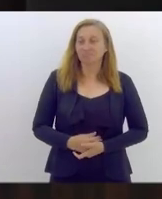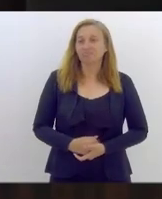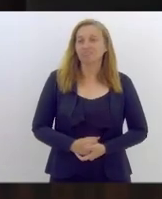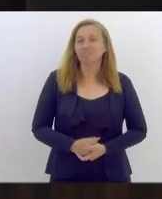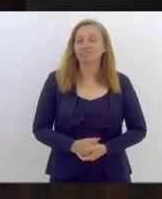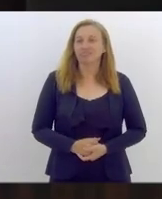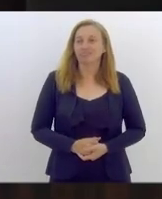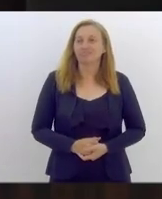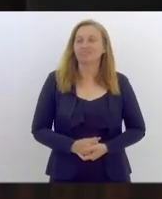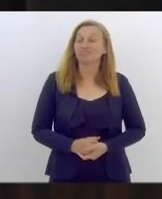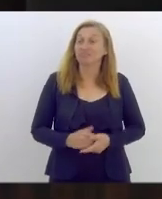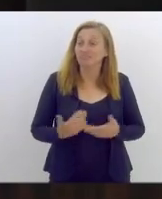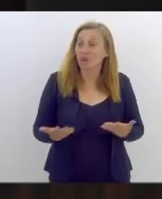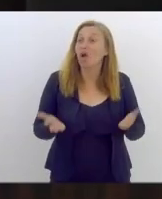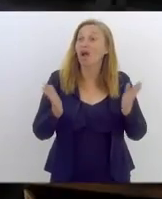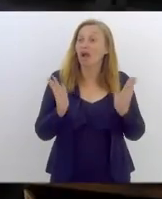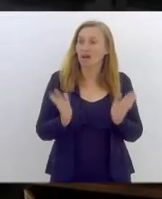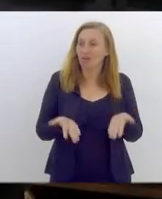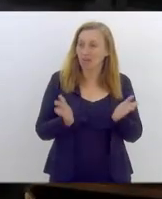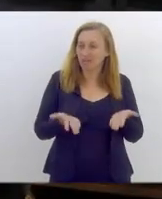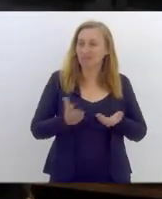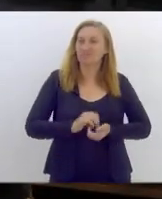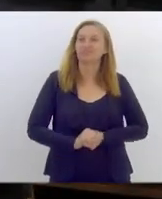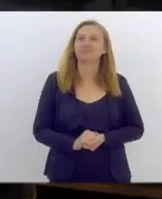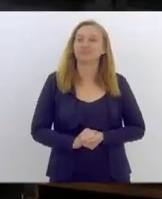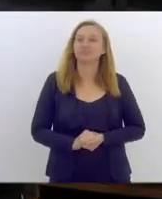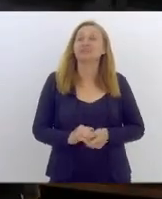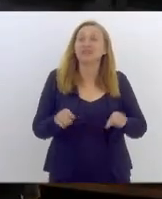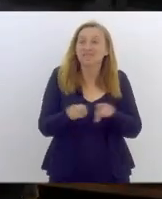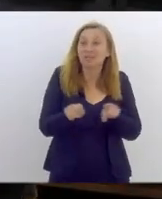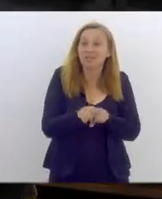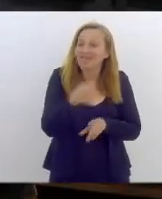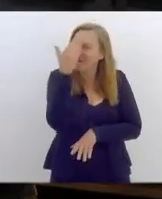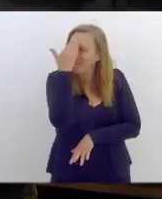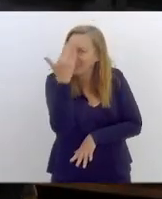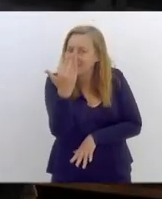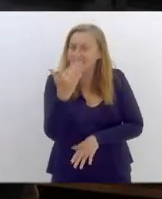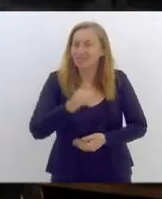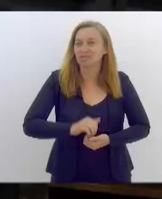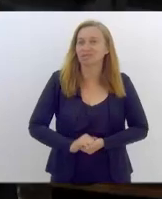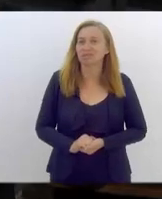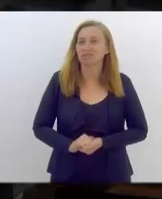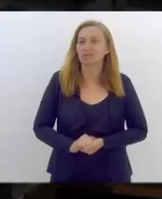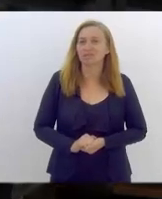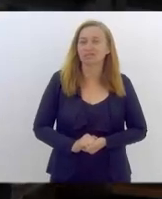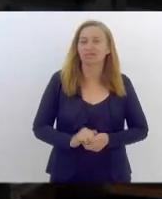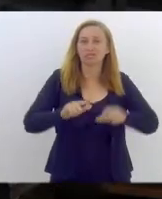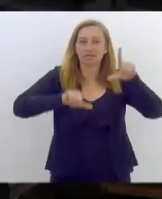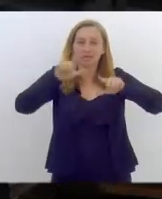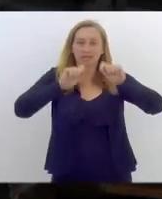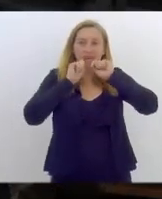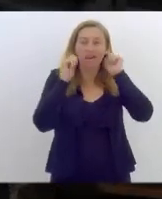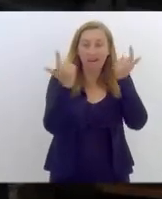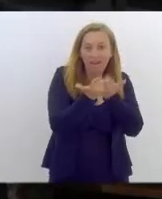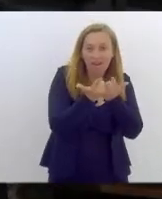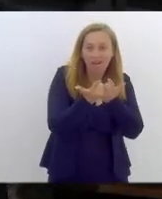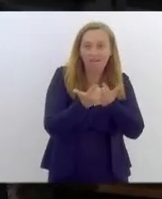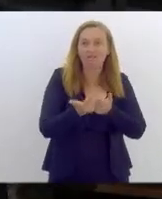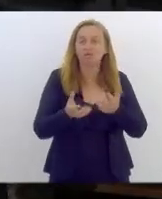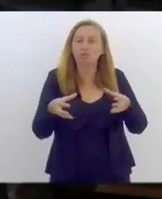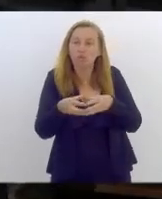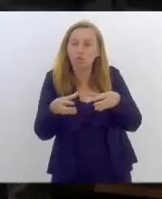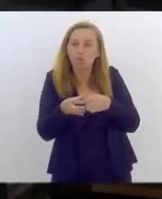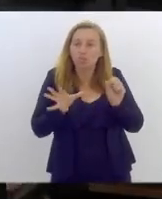A nossa mandata também agradece a TV Alerj, o cerimonial, a equipe